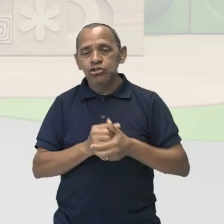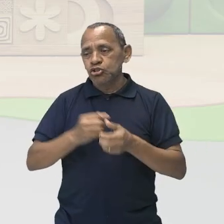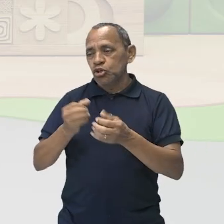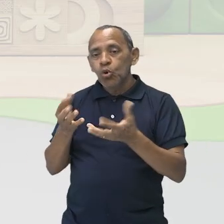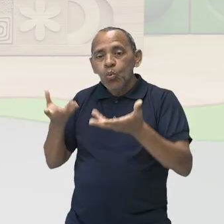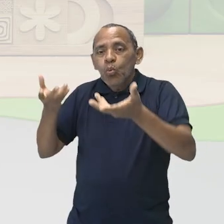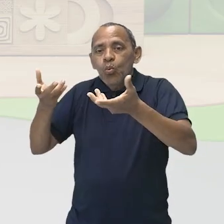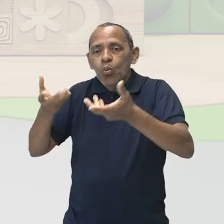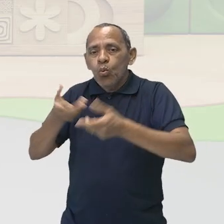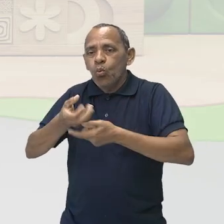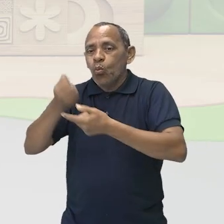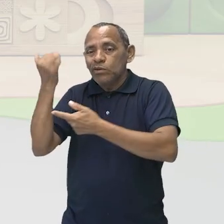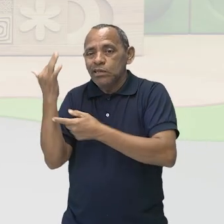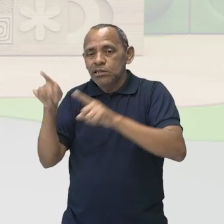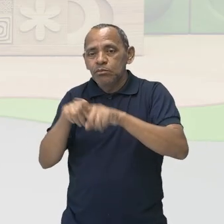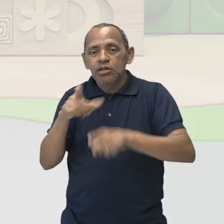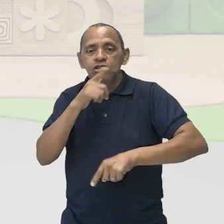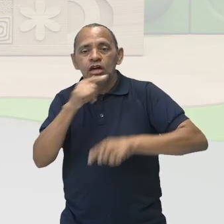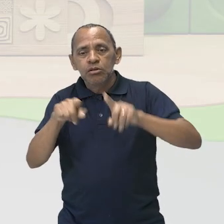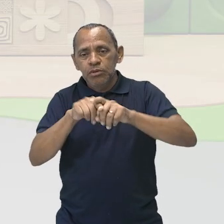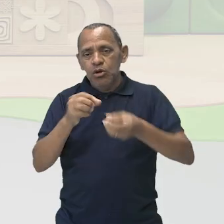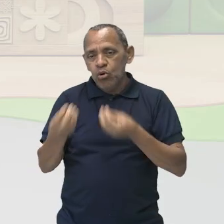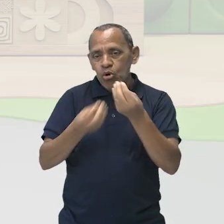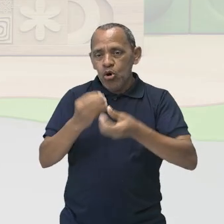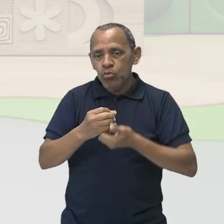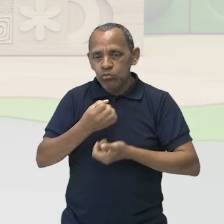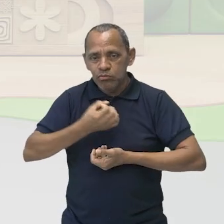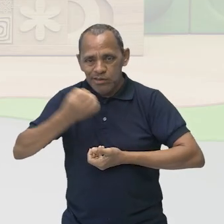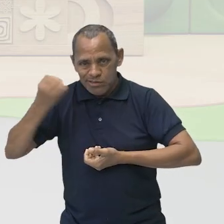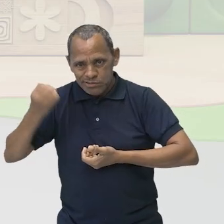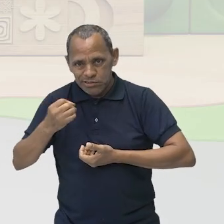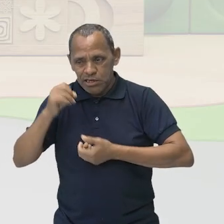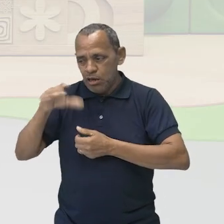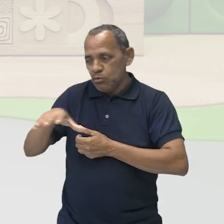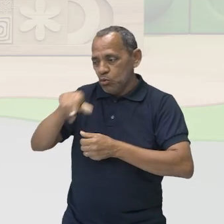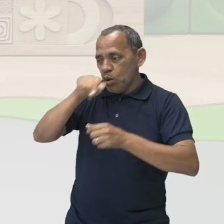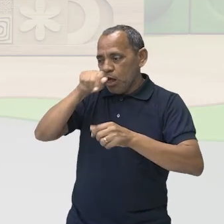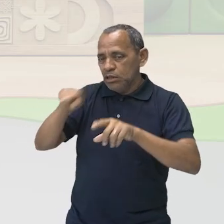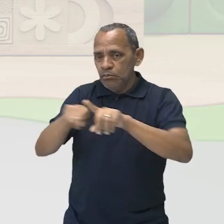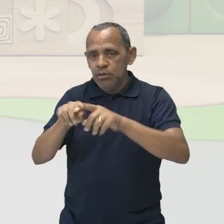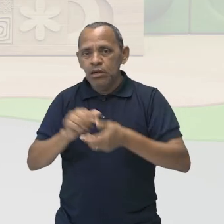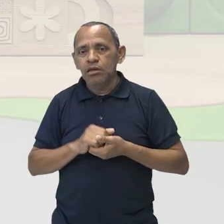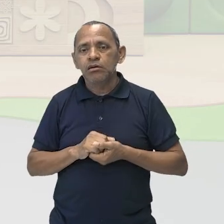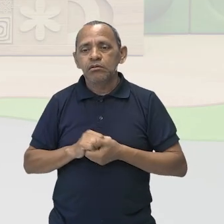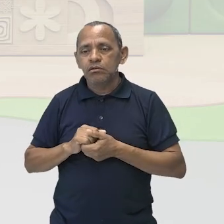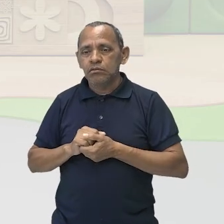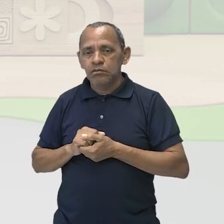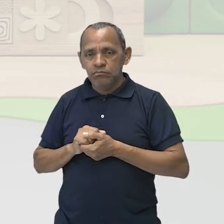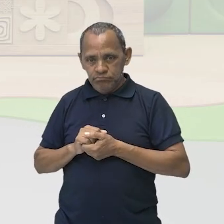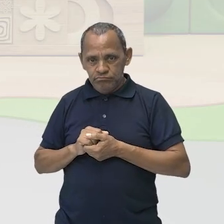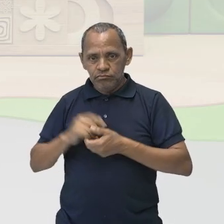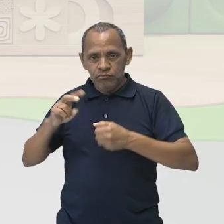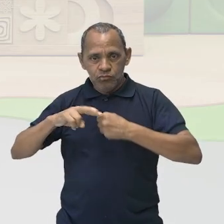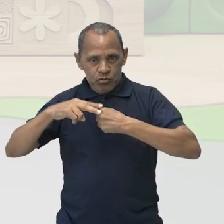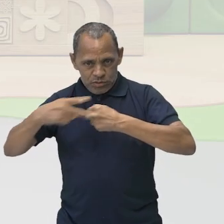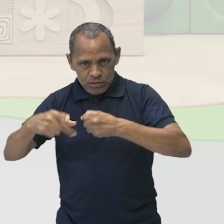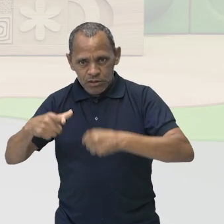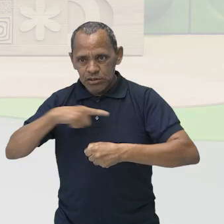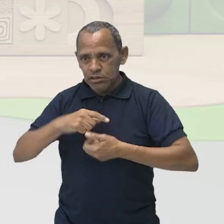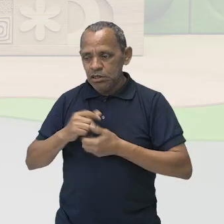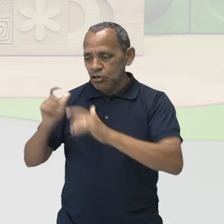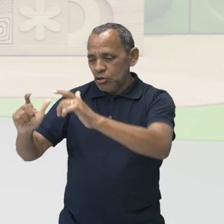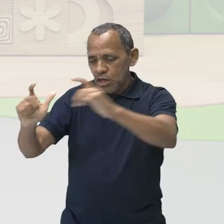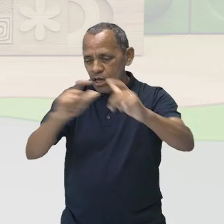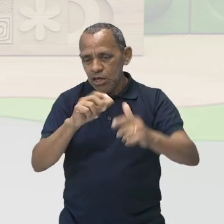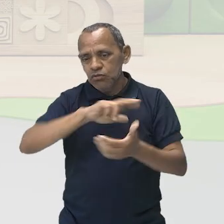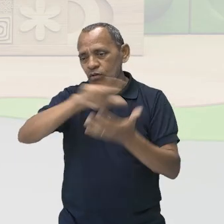ondas infrassônicas podem viajar pelo ar e serem captadas em diferentes partes do mundo. Então, os sensores infrassônicos são